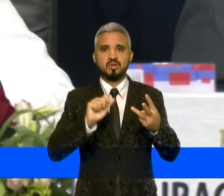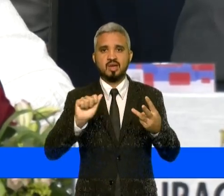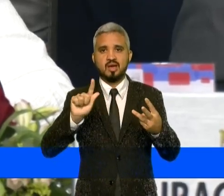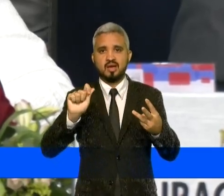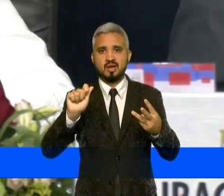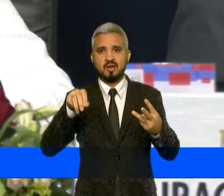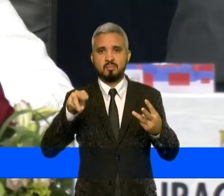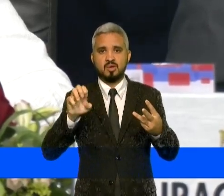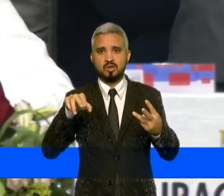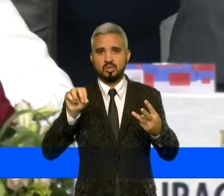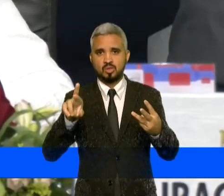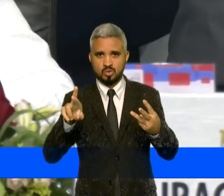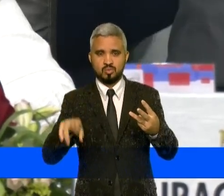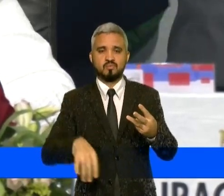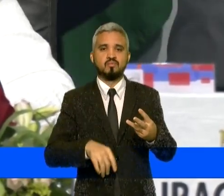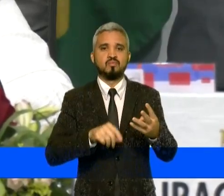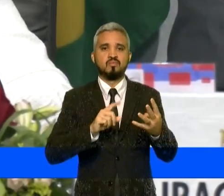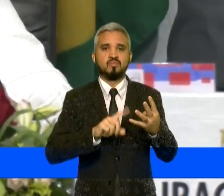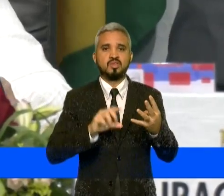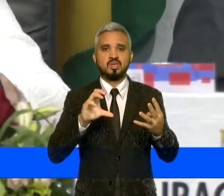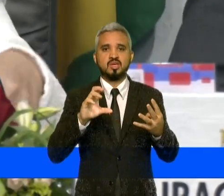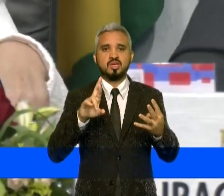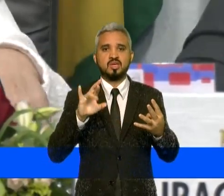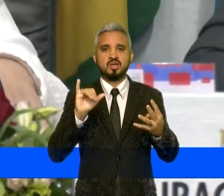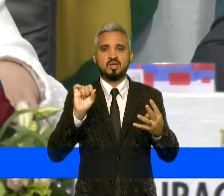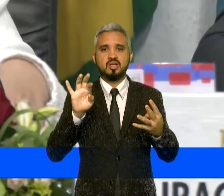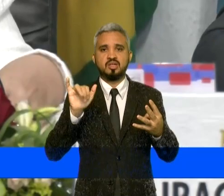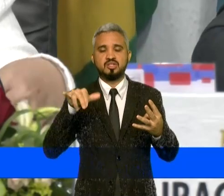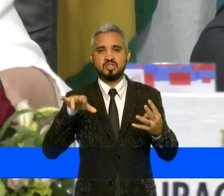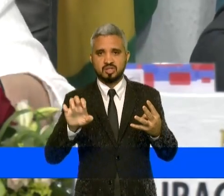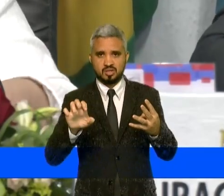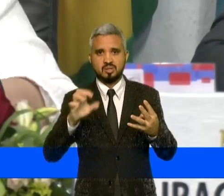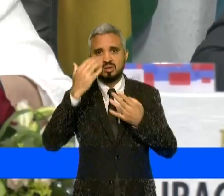Cristiane Pinheiro. Muito obrigada pela presença de todos.